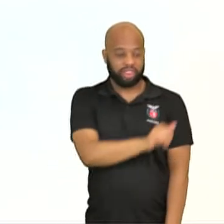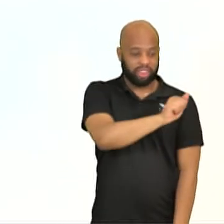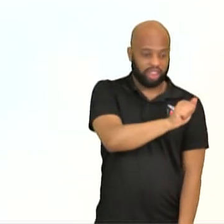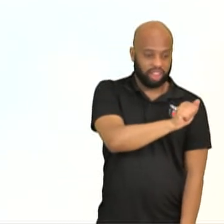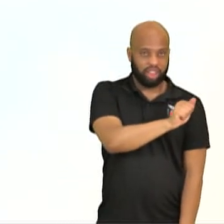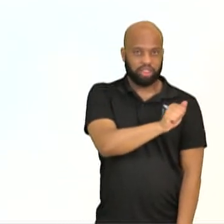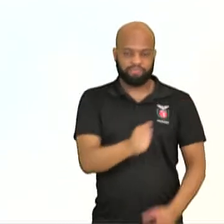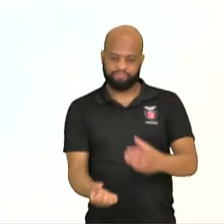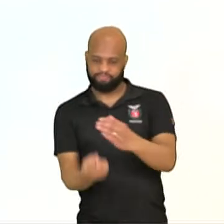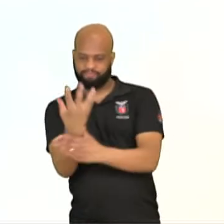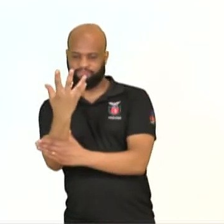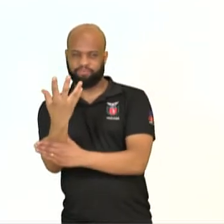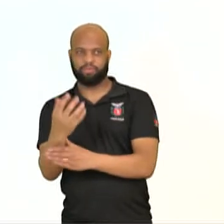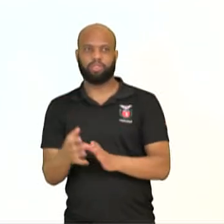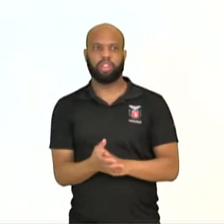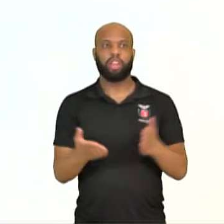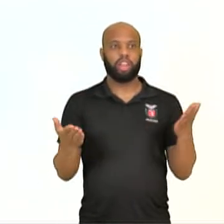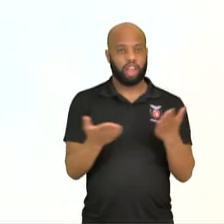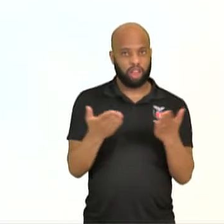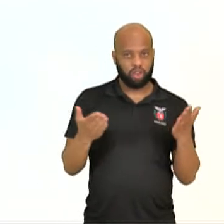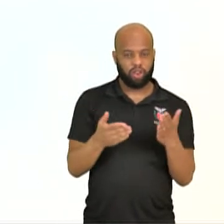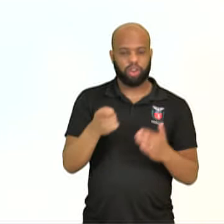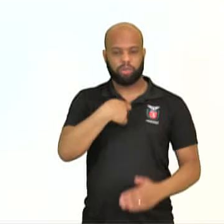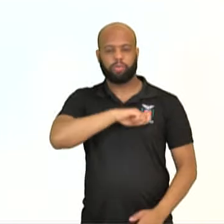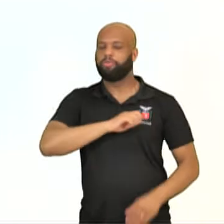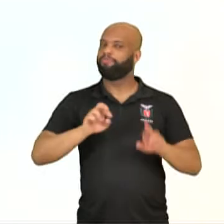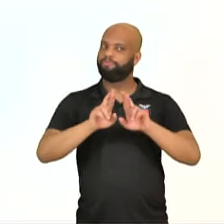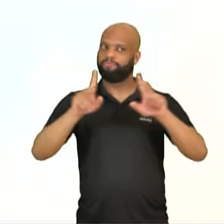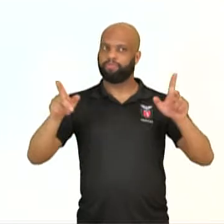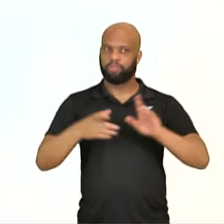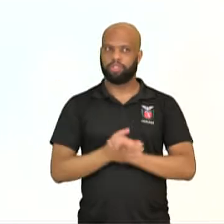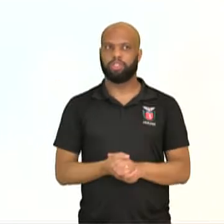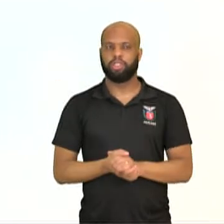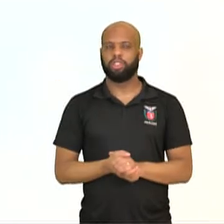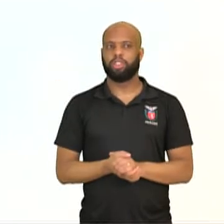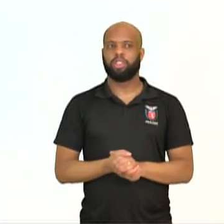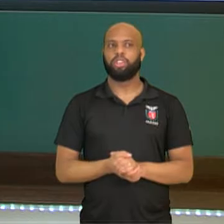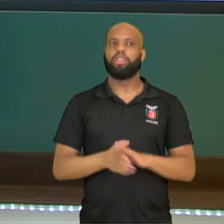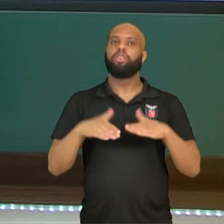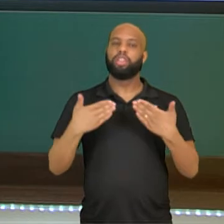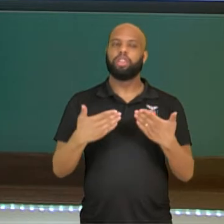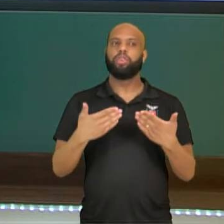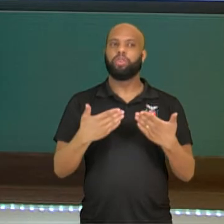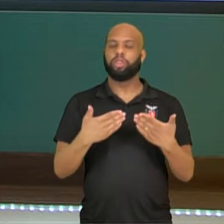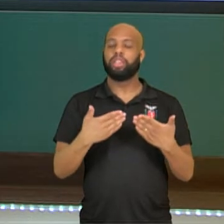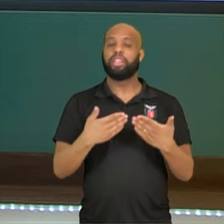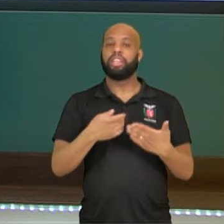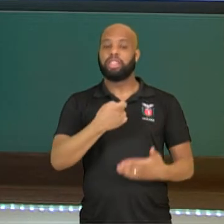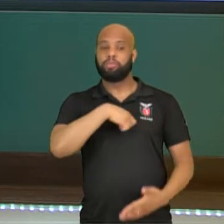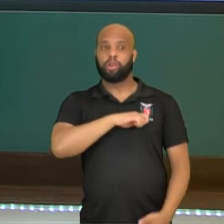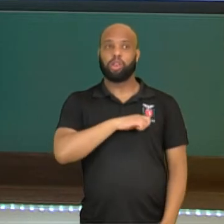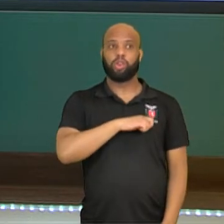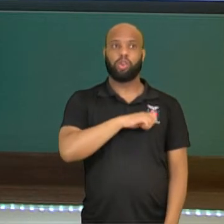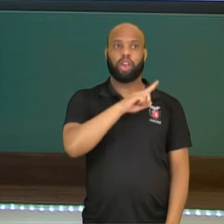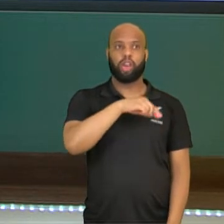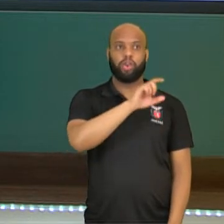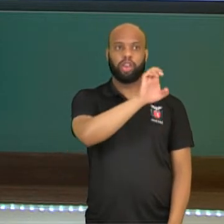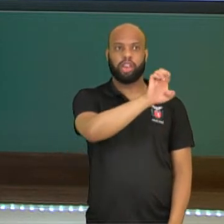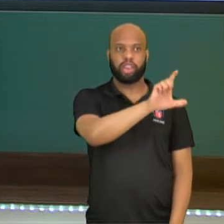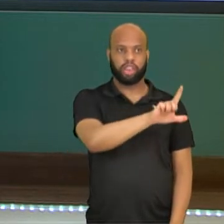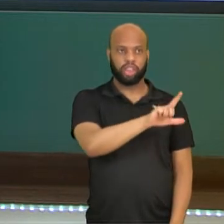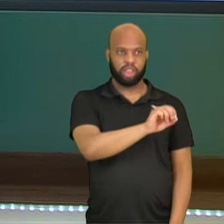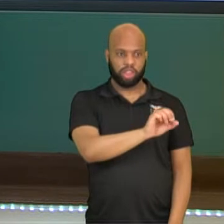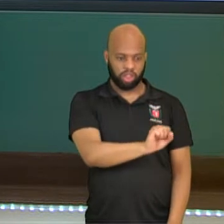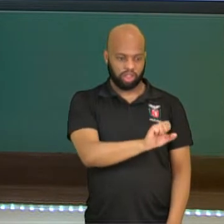Em espanhol, el viaje, los colores, el origen. Ou seja, espanhol são palavras